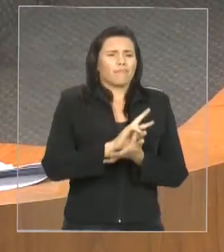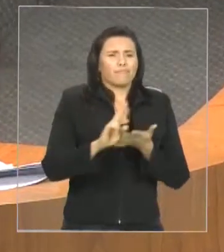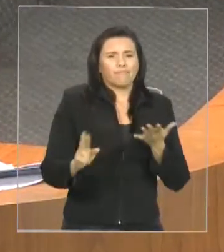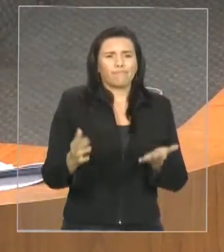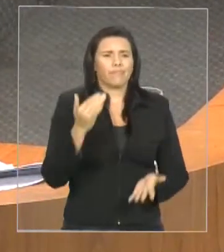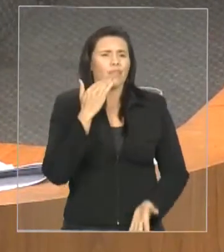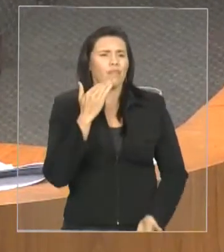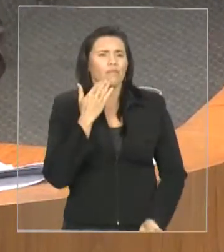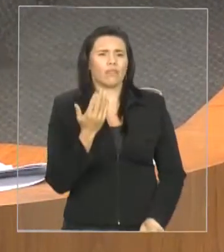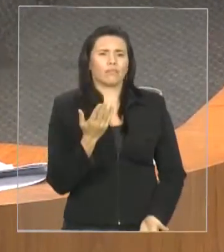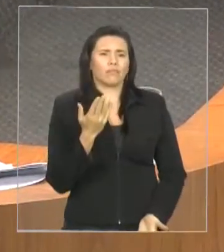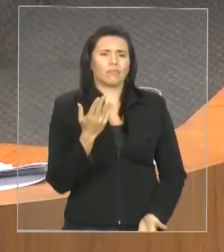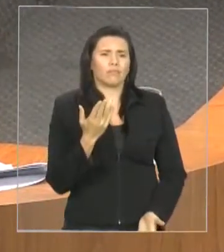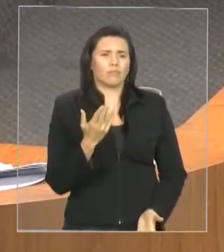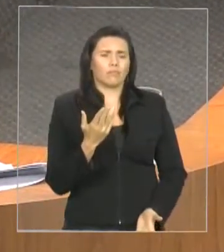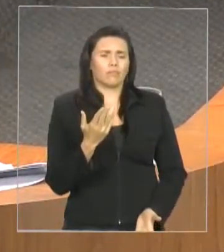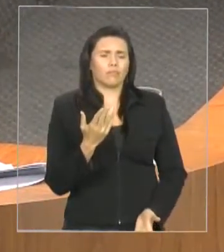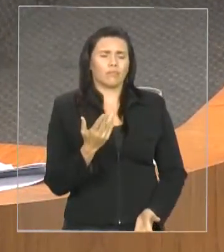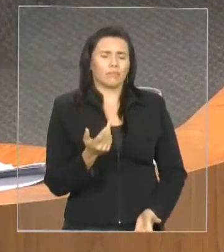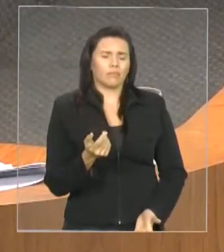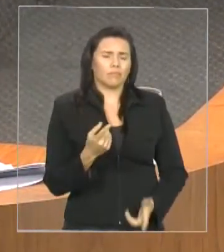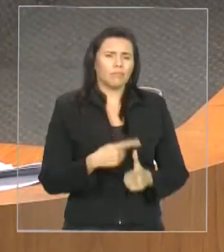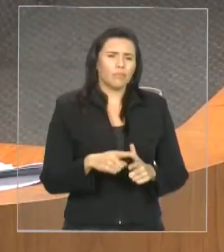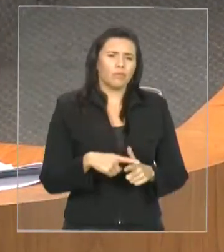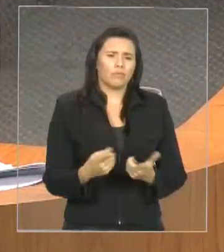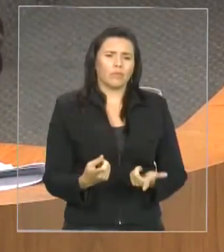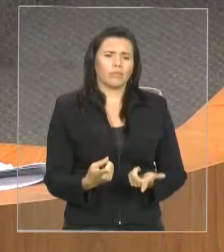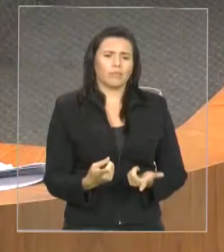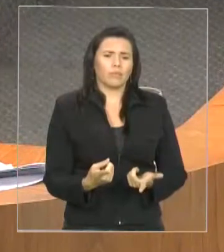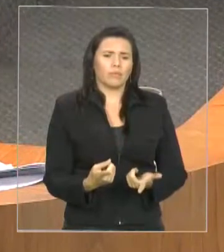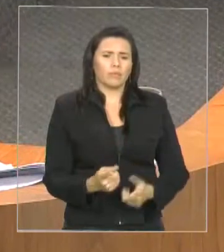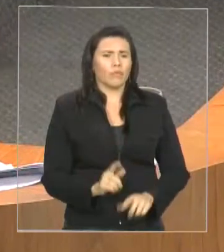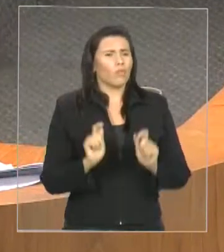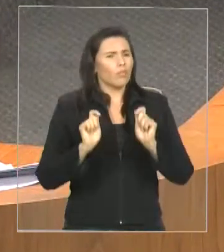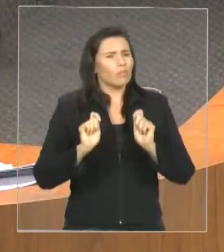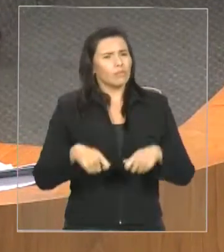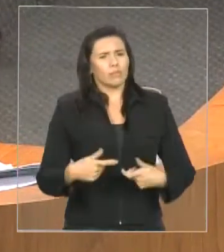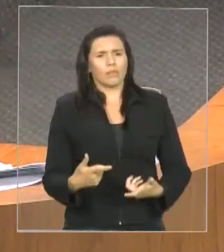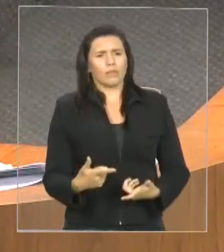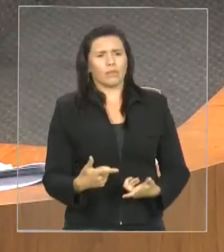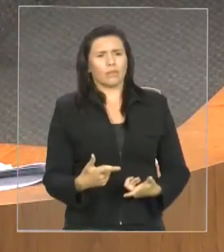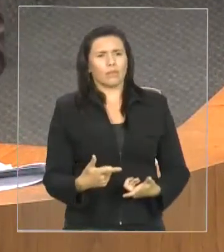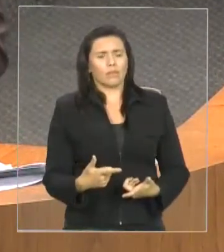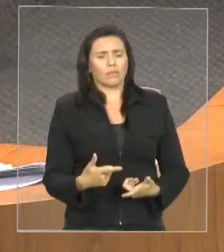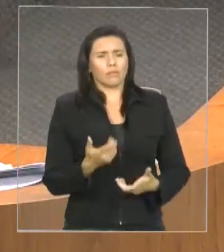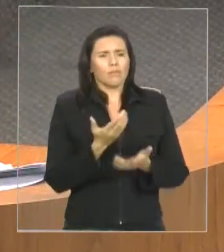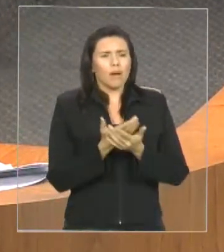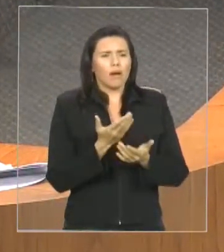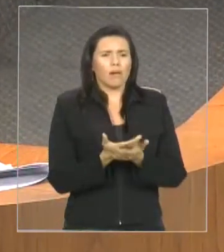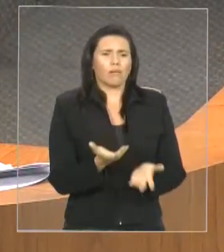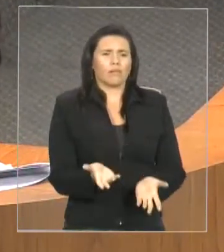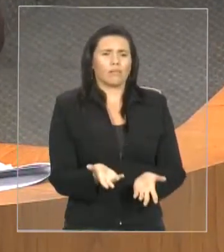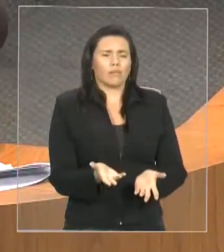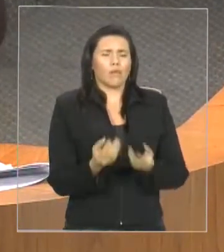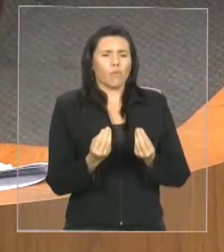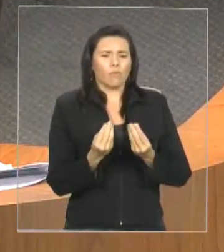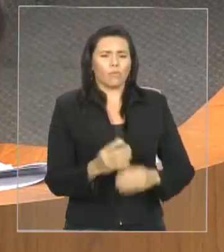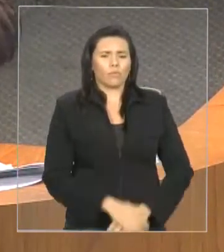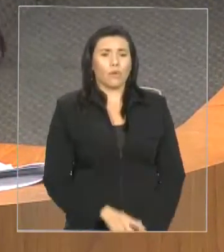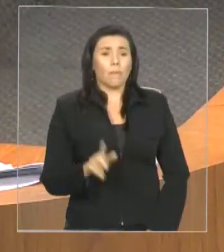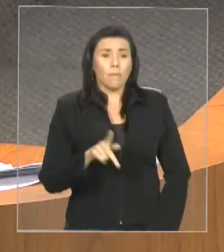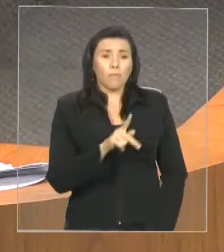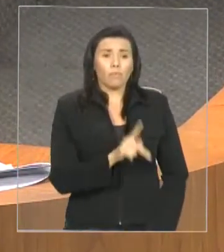sem as mínimas condições de funcionamento. E alguns professores dando aula ao relento. E eu fiz